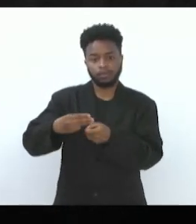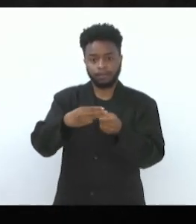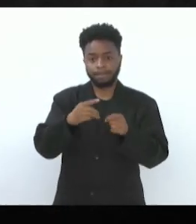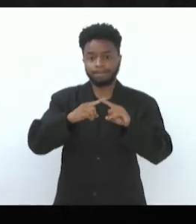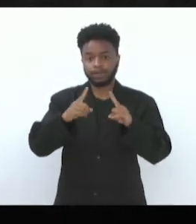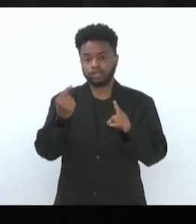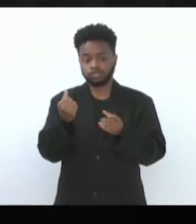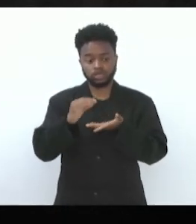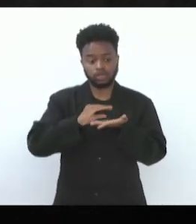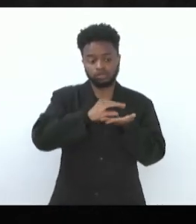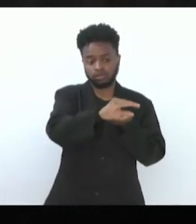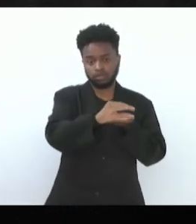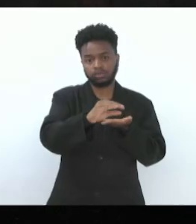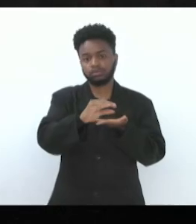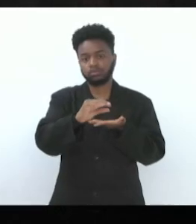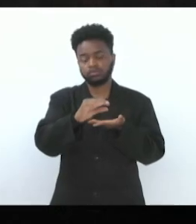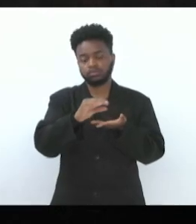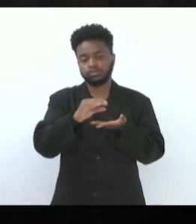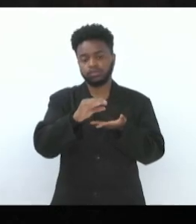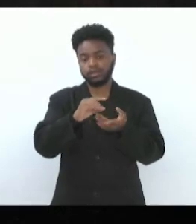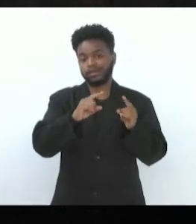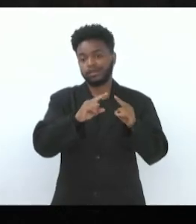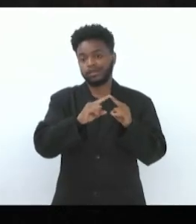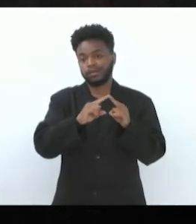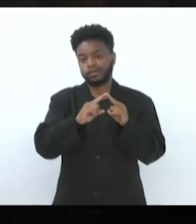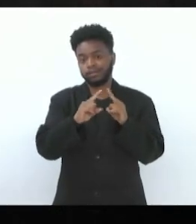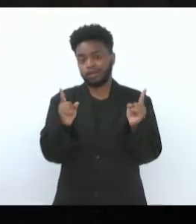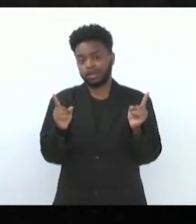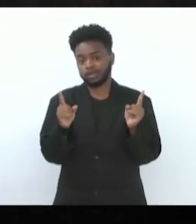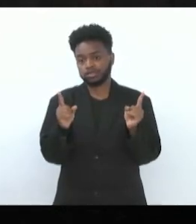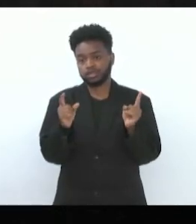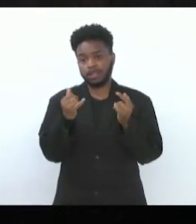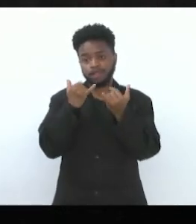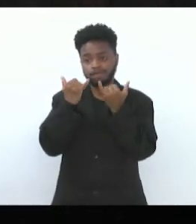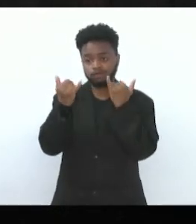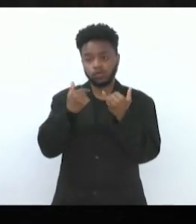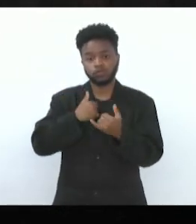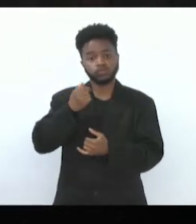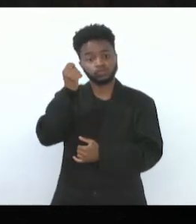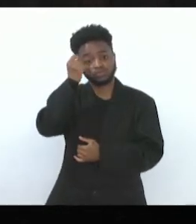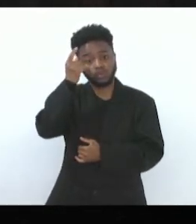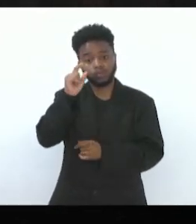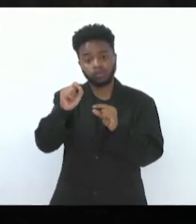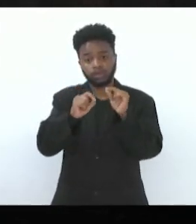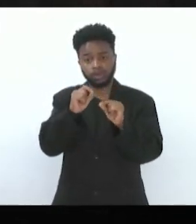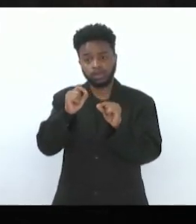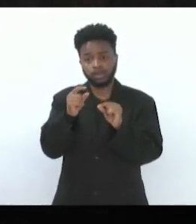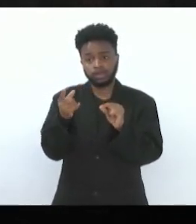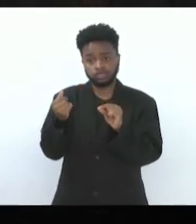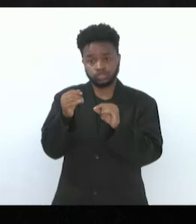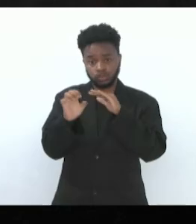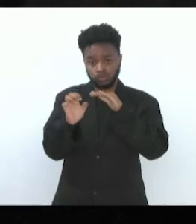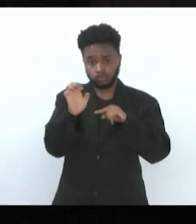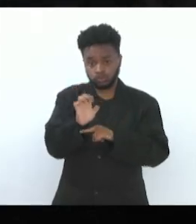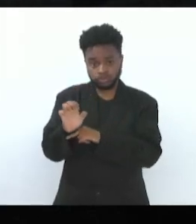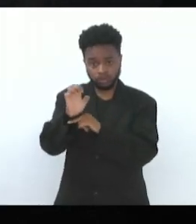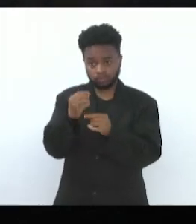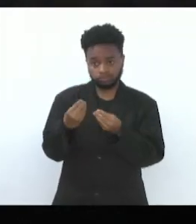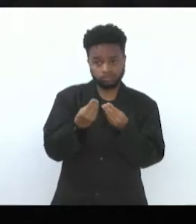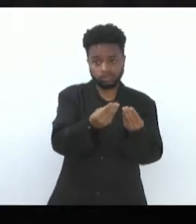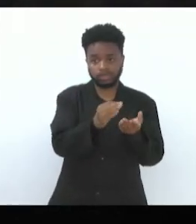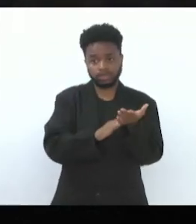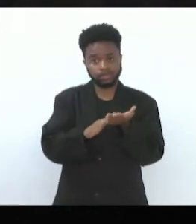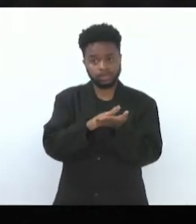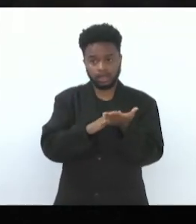verbas através do repasse dos recursos do Estado, e a informação que eu tenho que esses recursos por parte do Estado não chegaram ainda